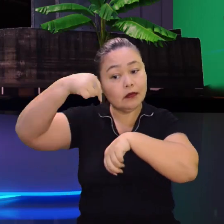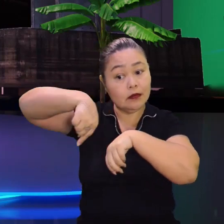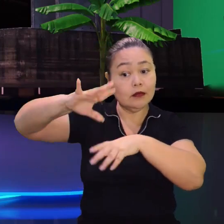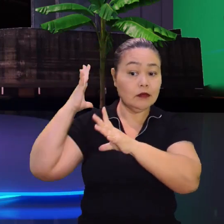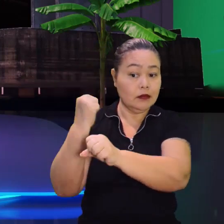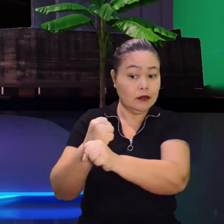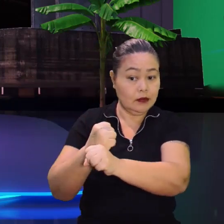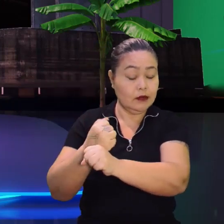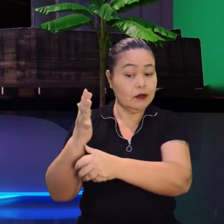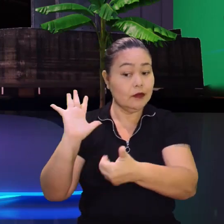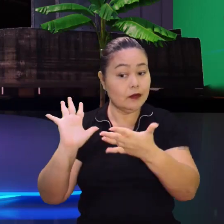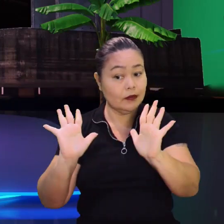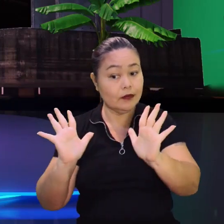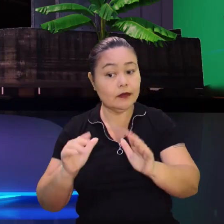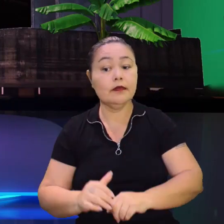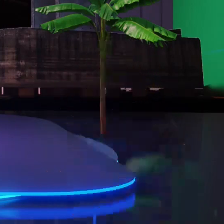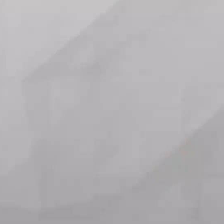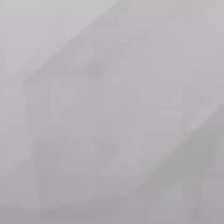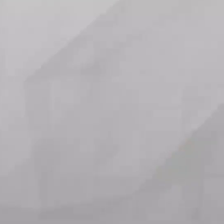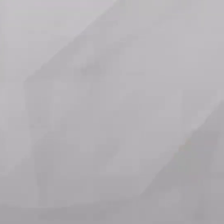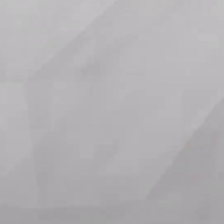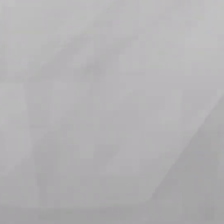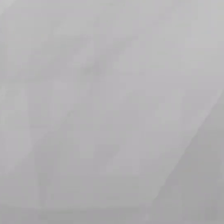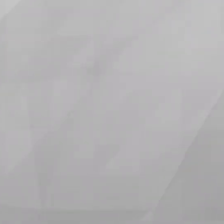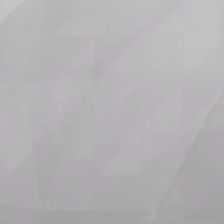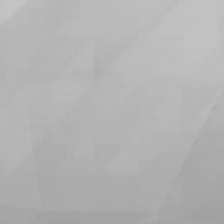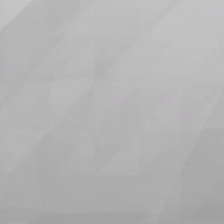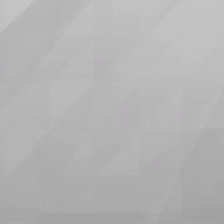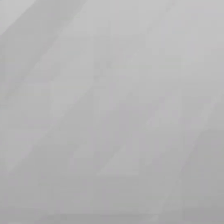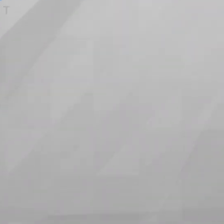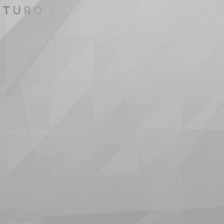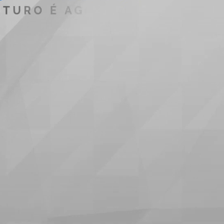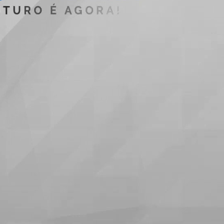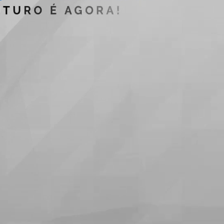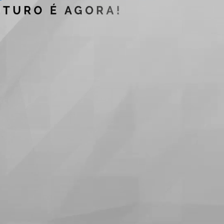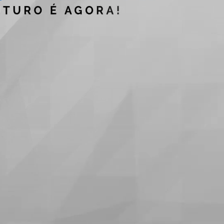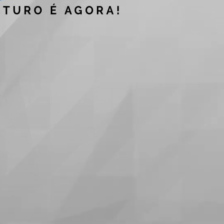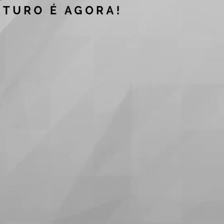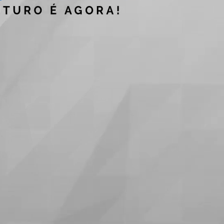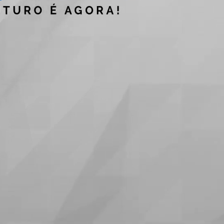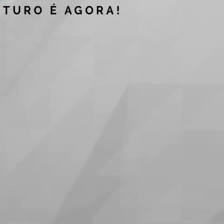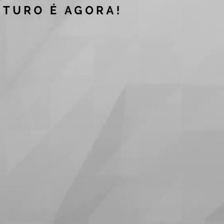volta com a revisão. Valeu. Tchau. Tchau. Tchau. Tchau. Tchau. Tchau. Tchau.